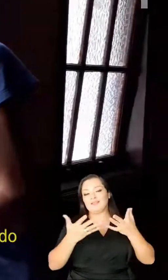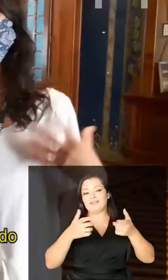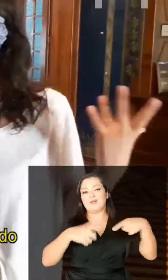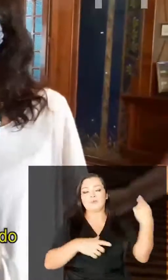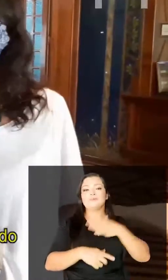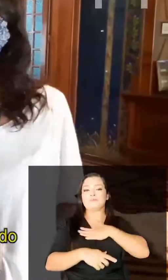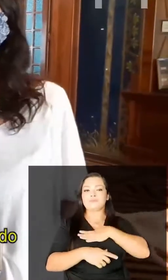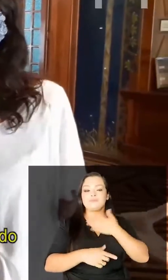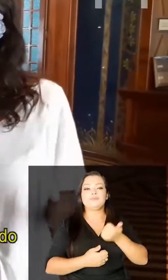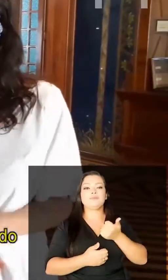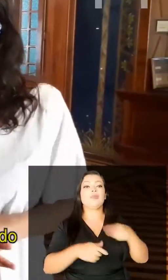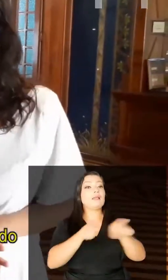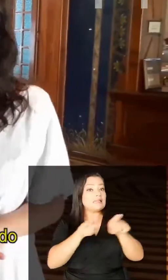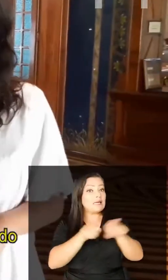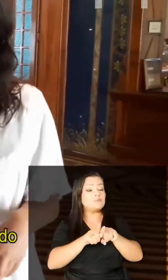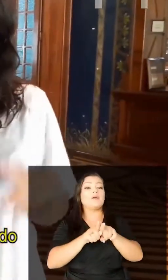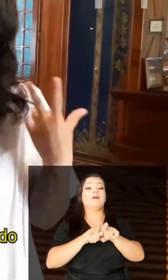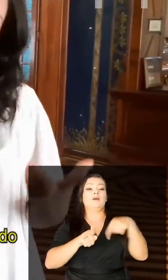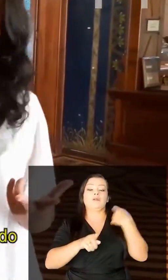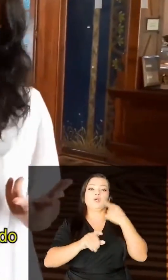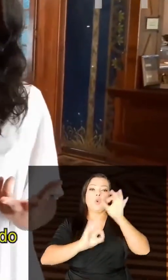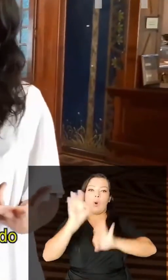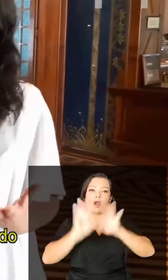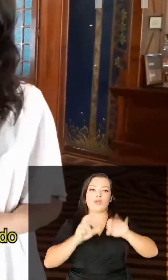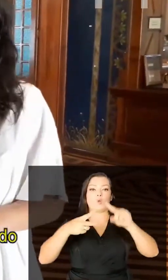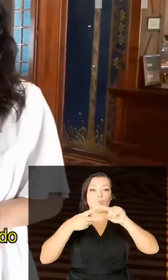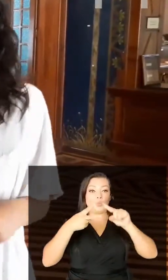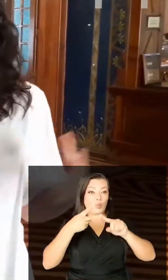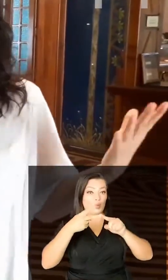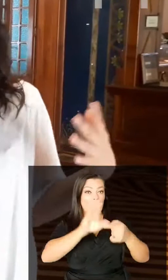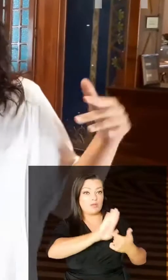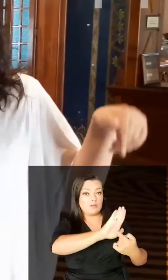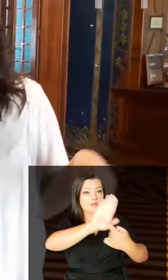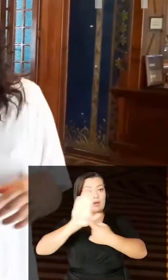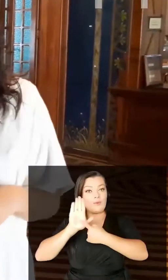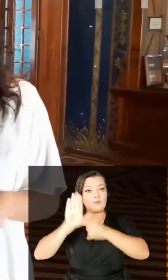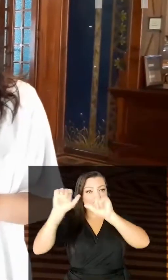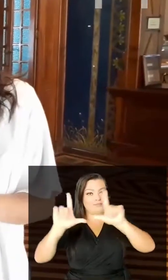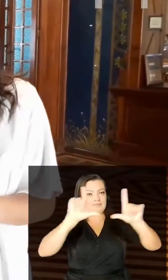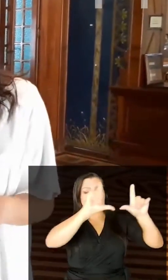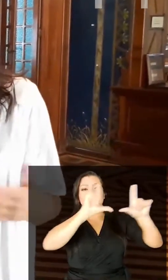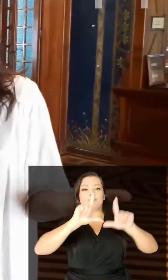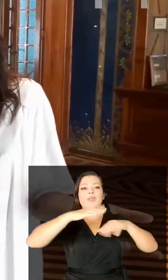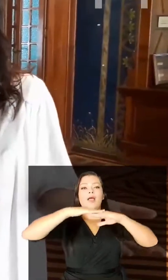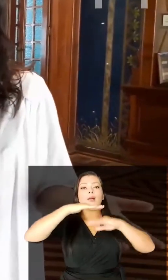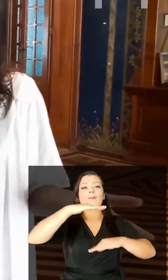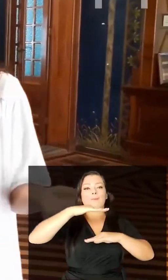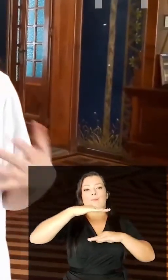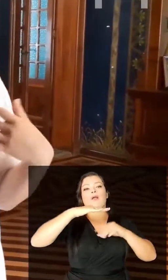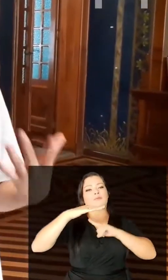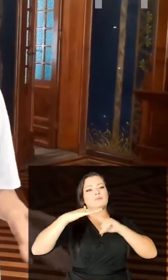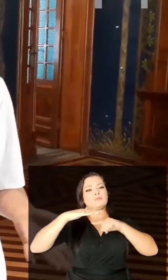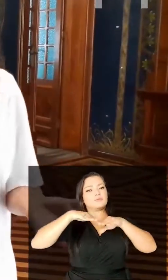Para esse período, a gente também tinha programado duas exposições. Seria no piso inferior do museu, onde tem um espaço de